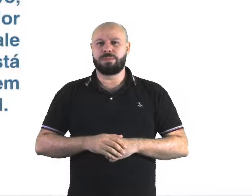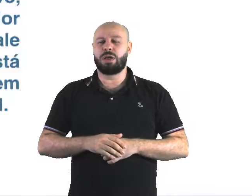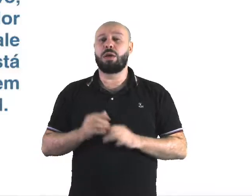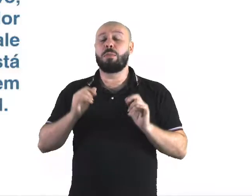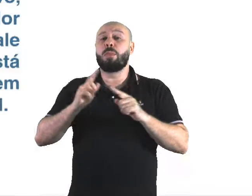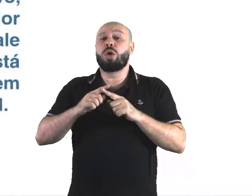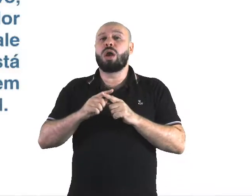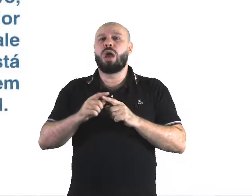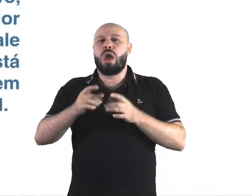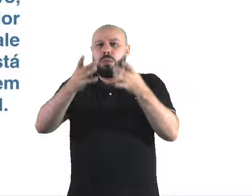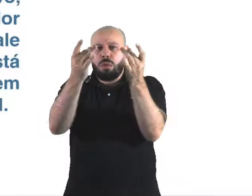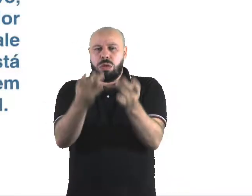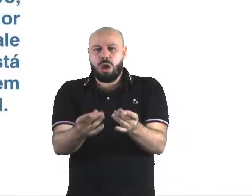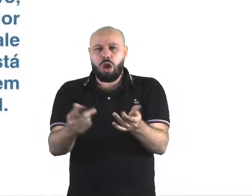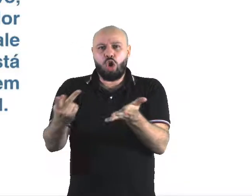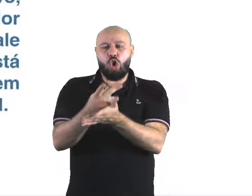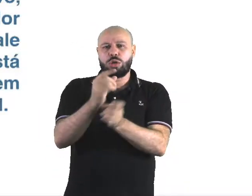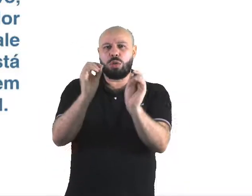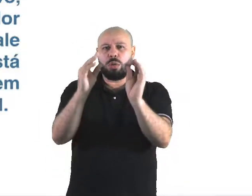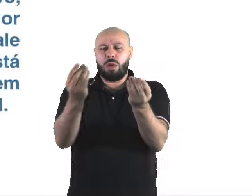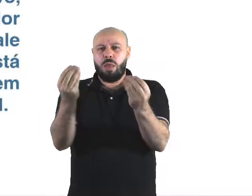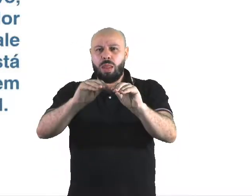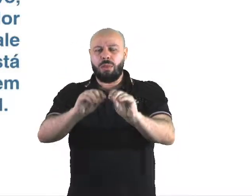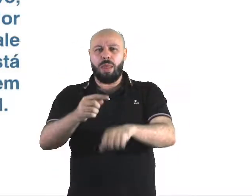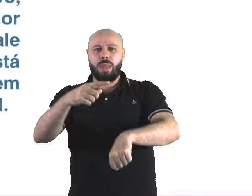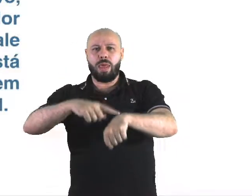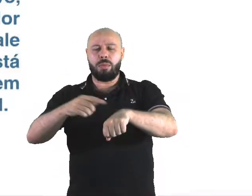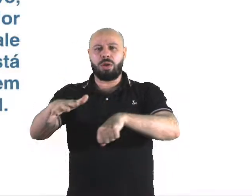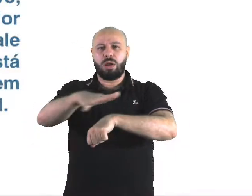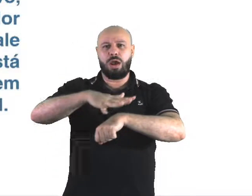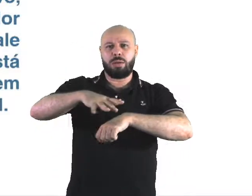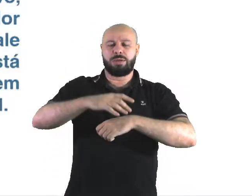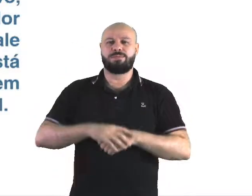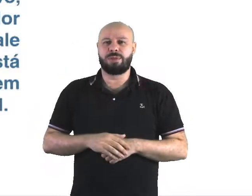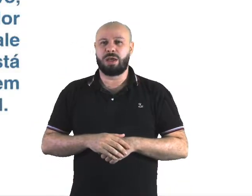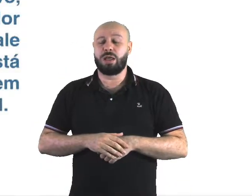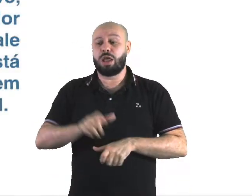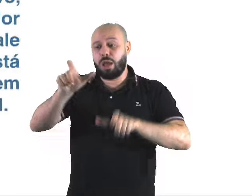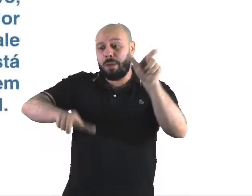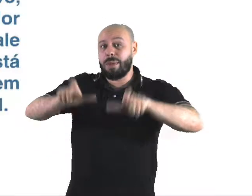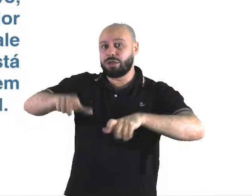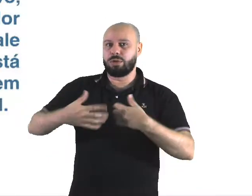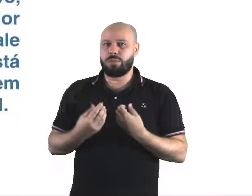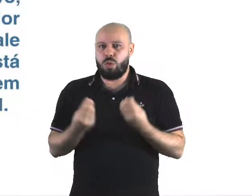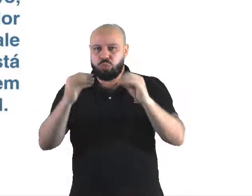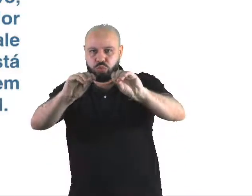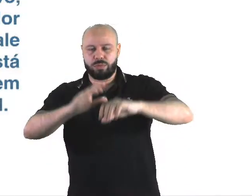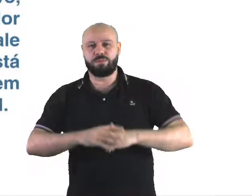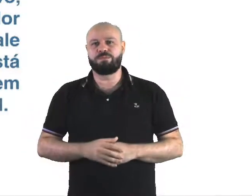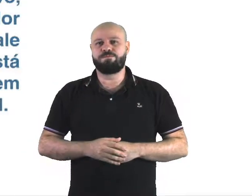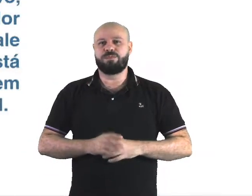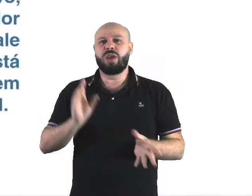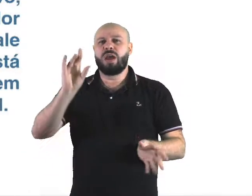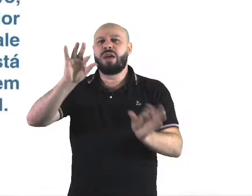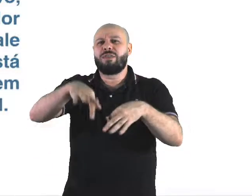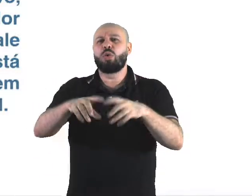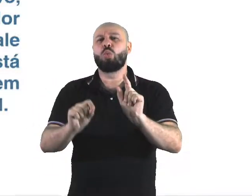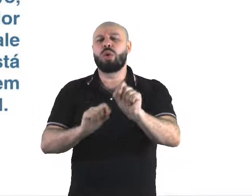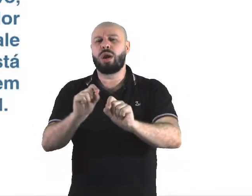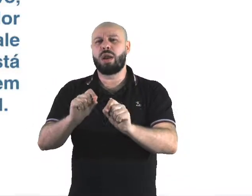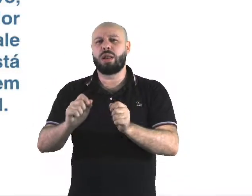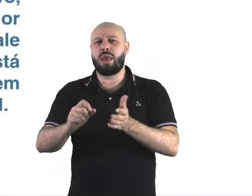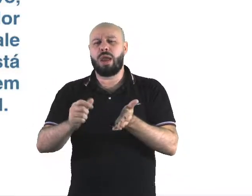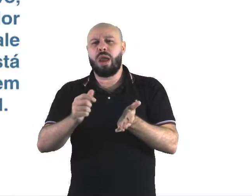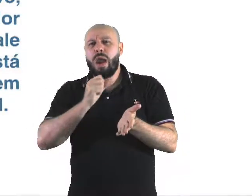descreve ações, inclui tempo, espaço e personagens. Por fim, a reportagem é também